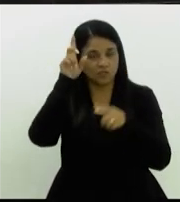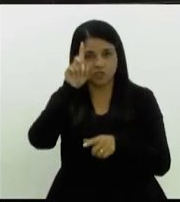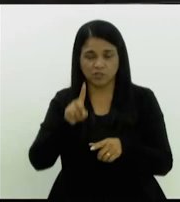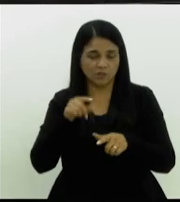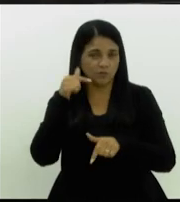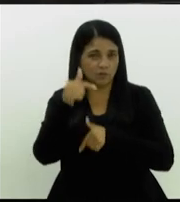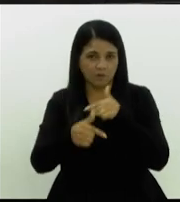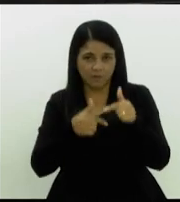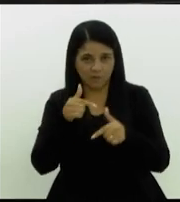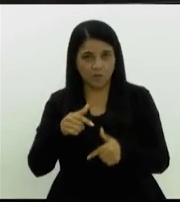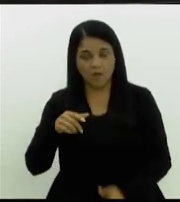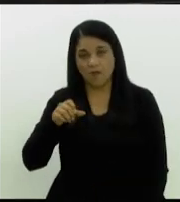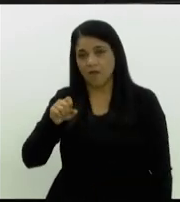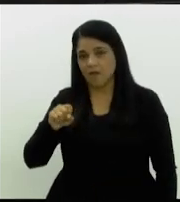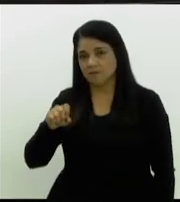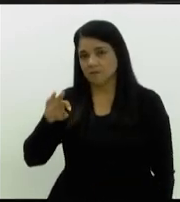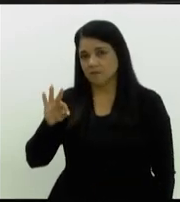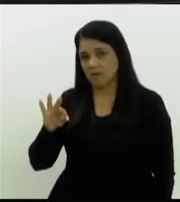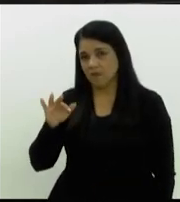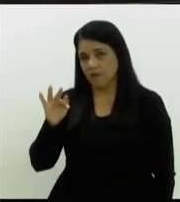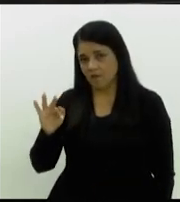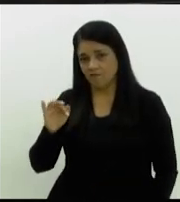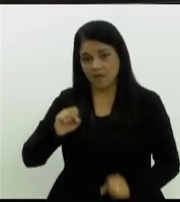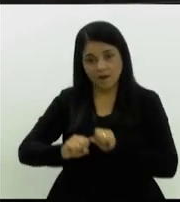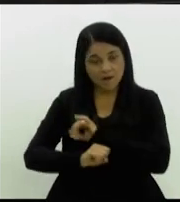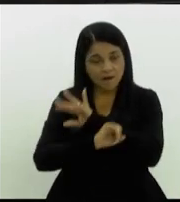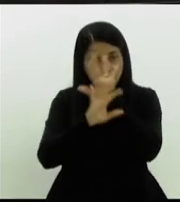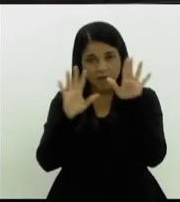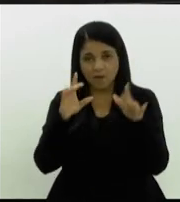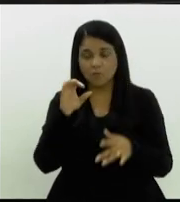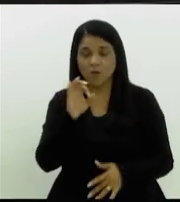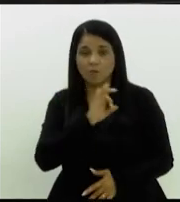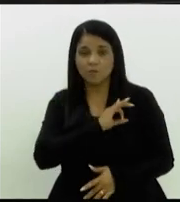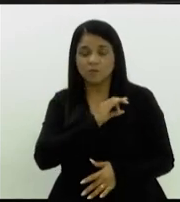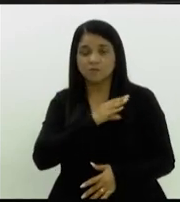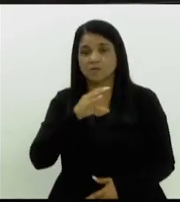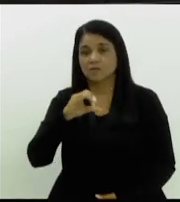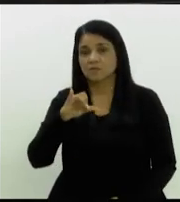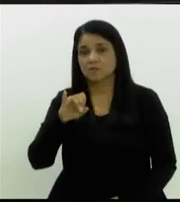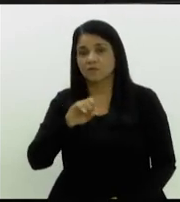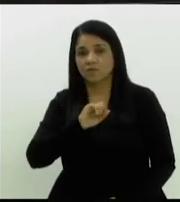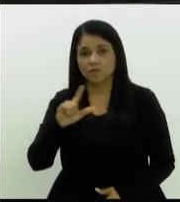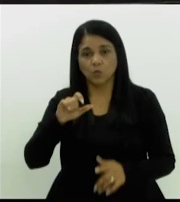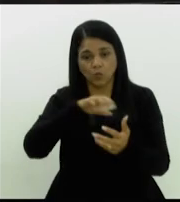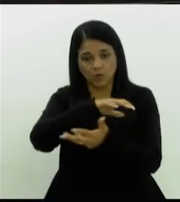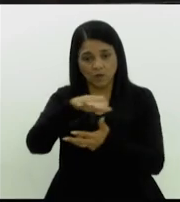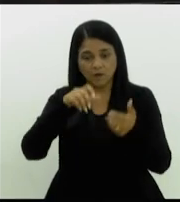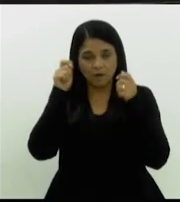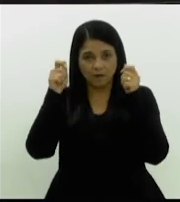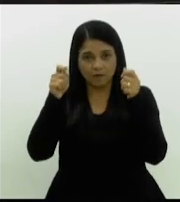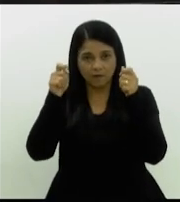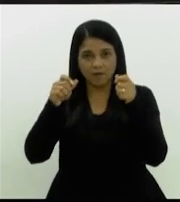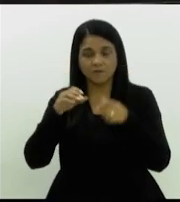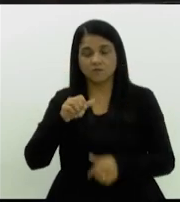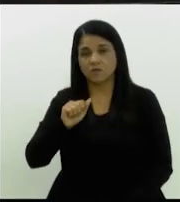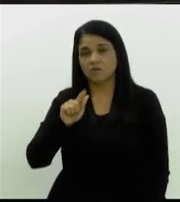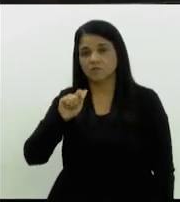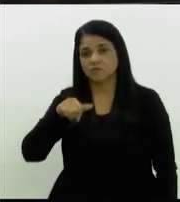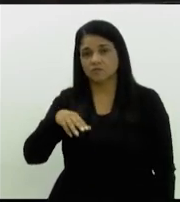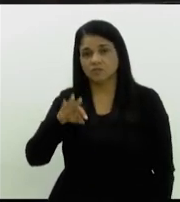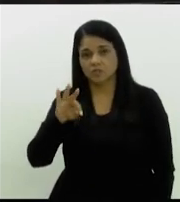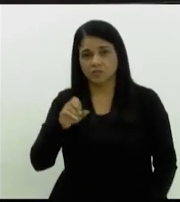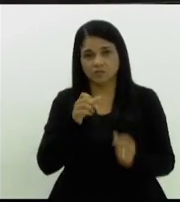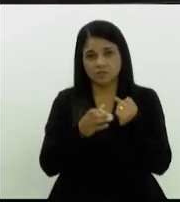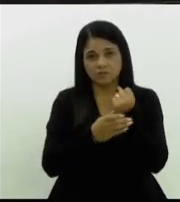o STF é muito claro em decisão sobre a Polícia Civil quando fala de greve de agentes da segurança pública.